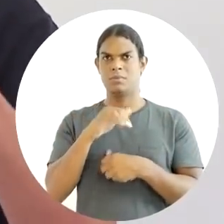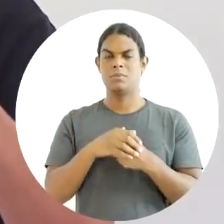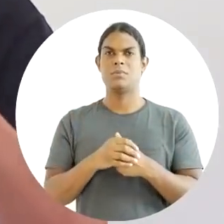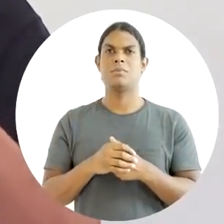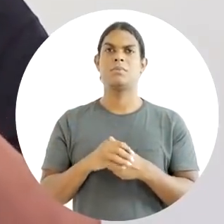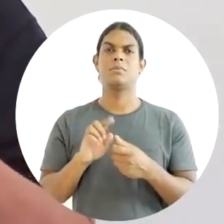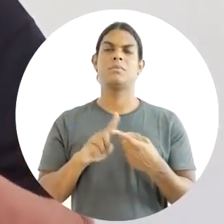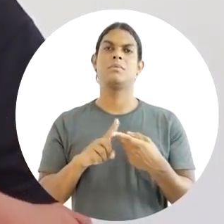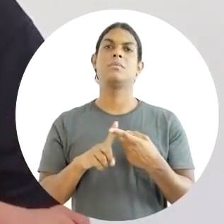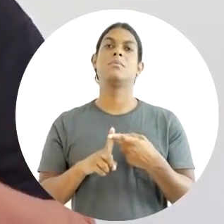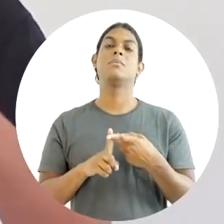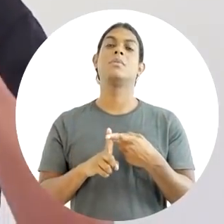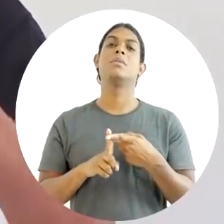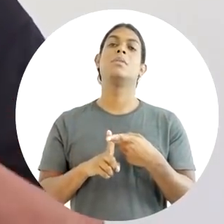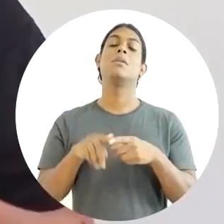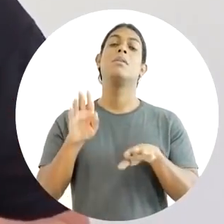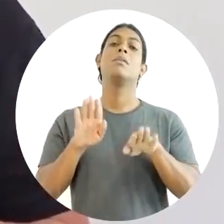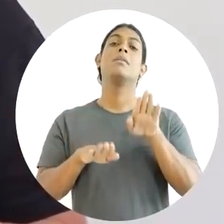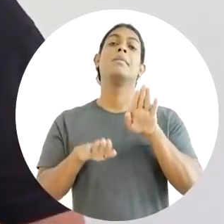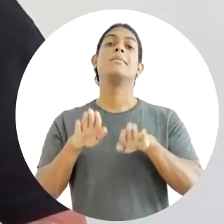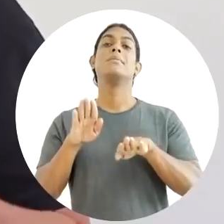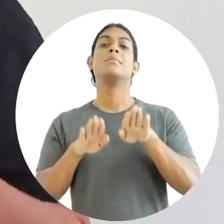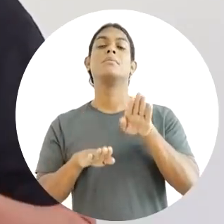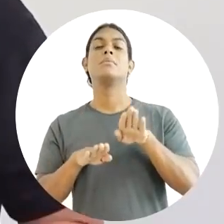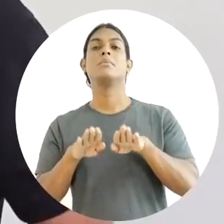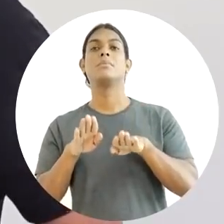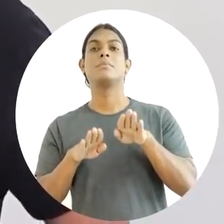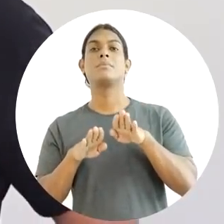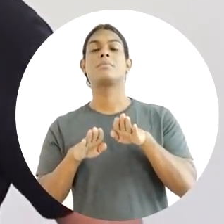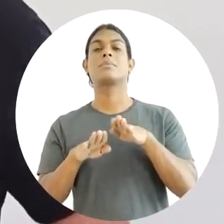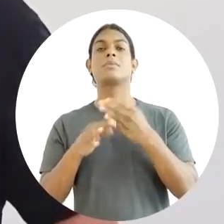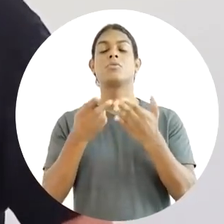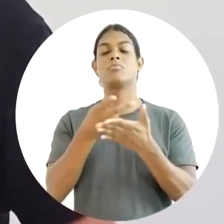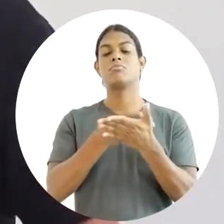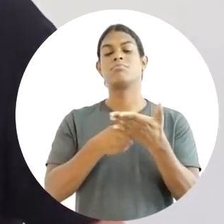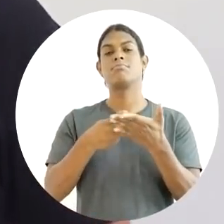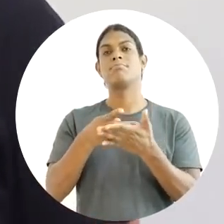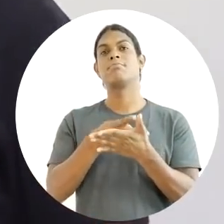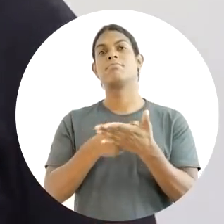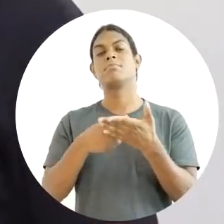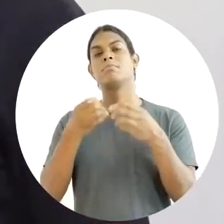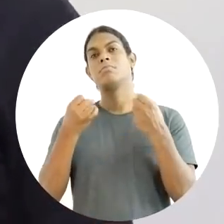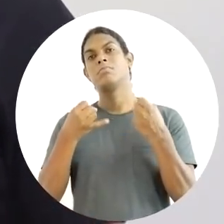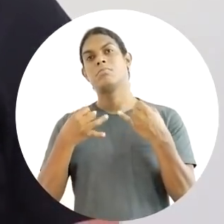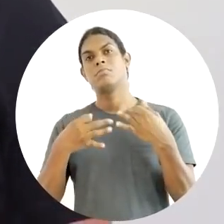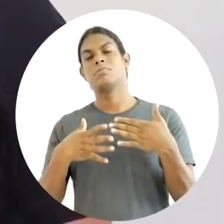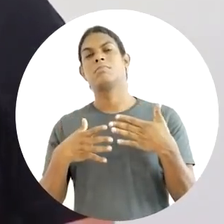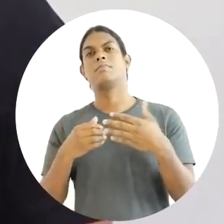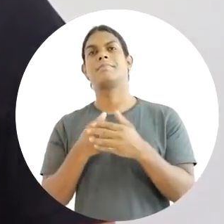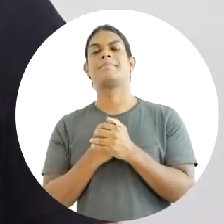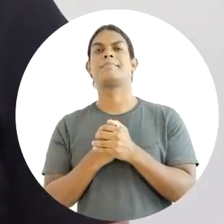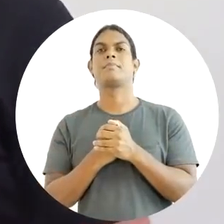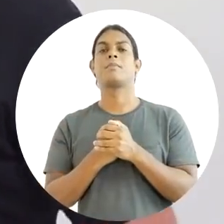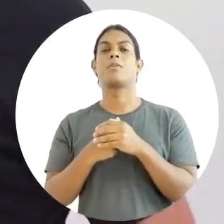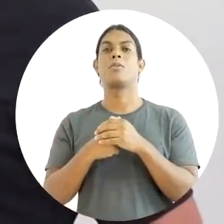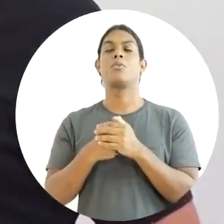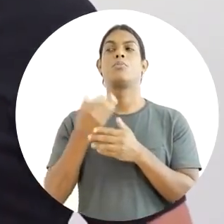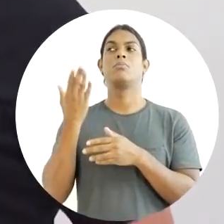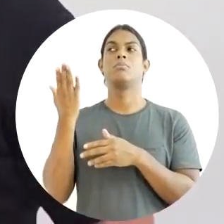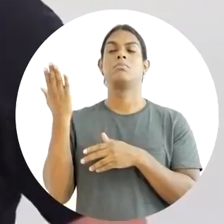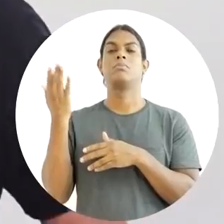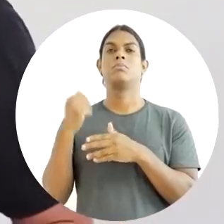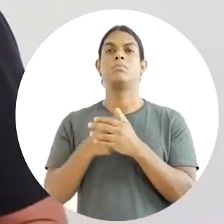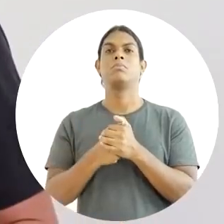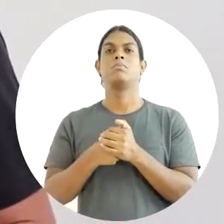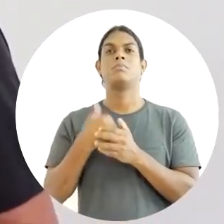tem algumas tirinhas, alguns cartoons, alguns quadrinhos dando exemplo disso, né? O primeiro que a gente pode ver está